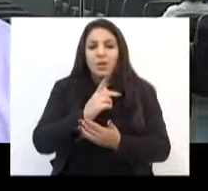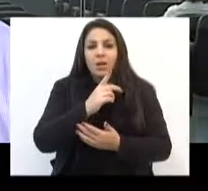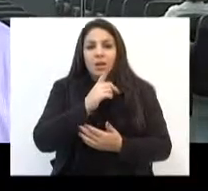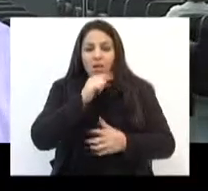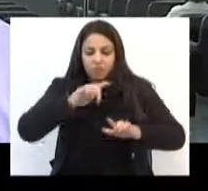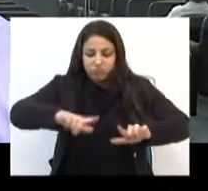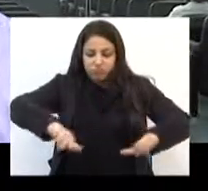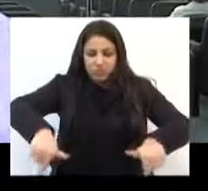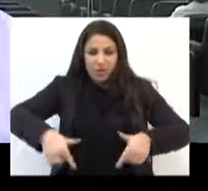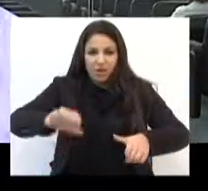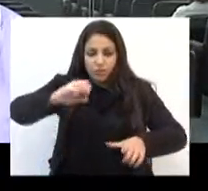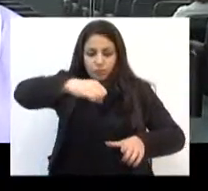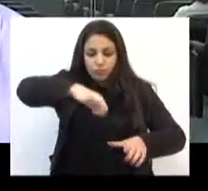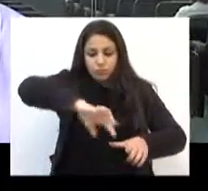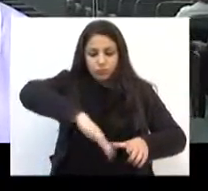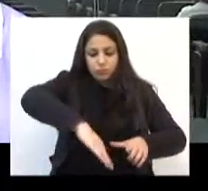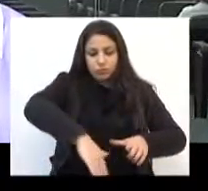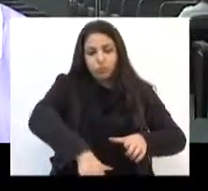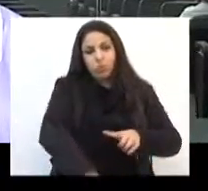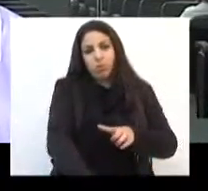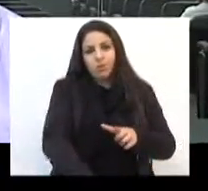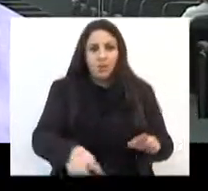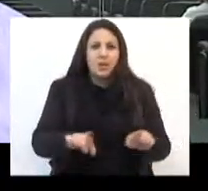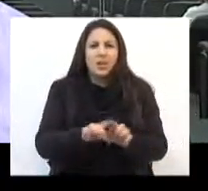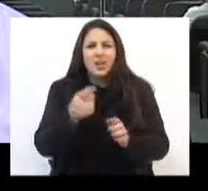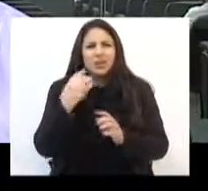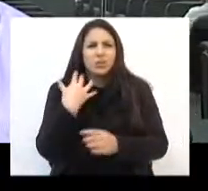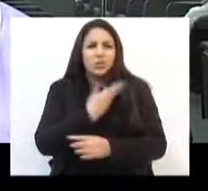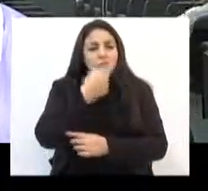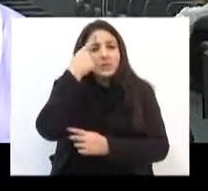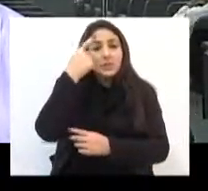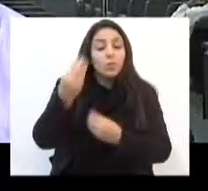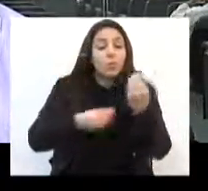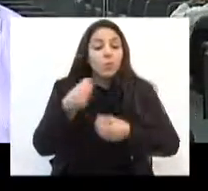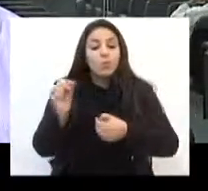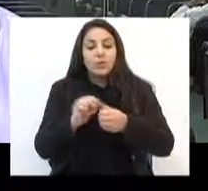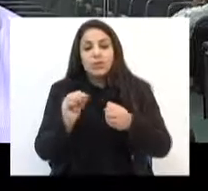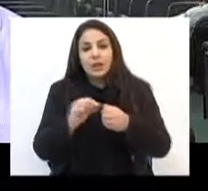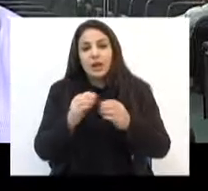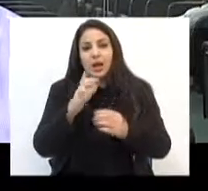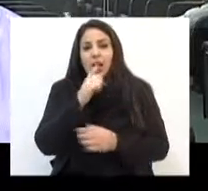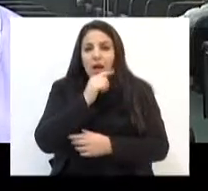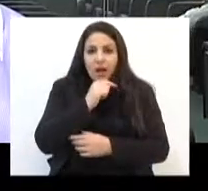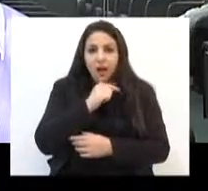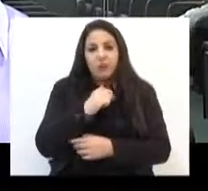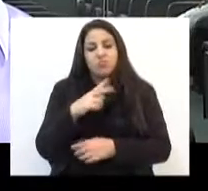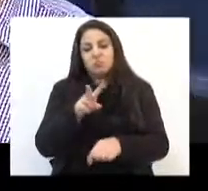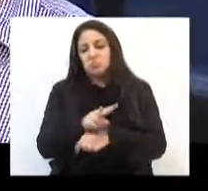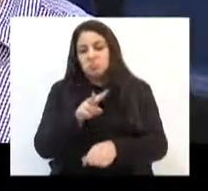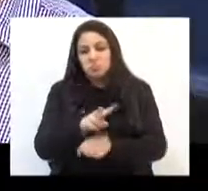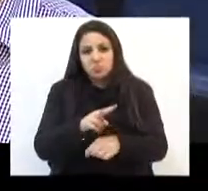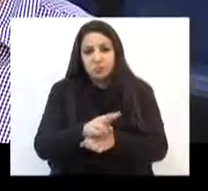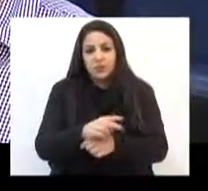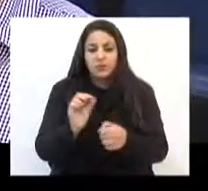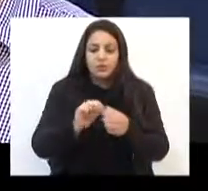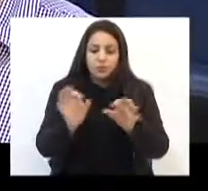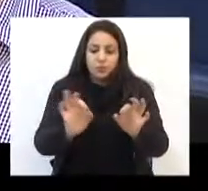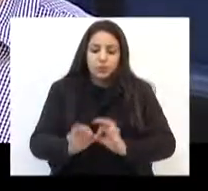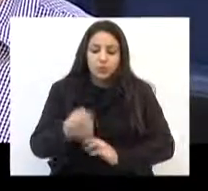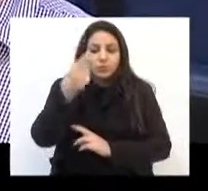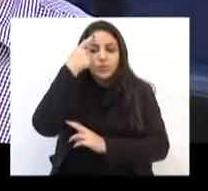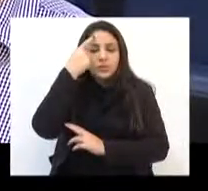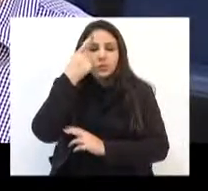ambiente, ajudando assim, os comerciantes, por exemplo, de mercados, padarias, açougues, que tem esses produtos que já pode depositar,